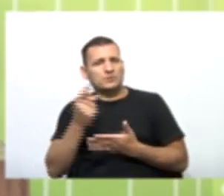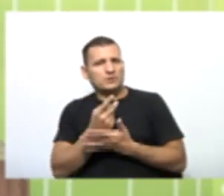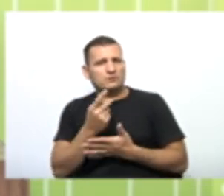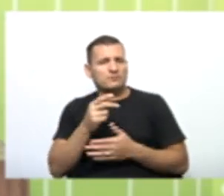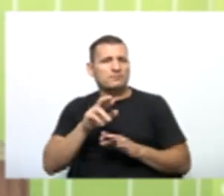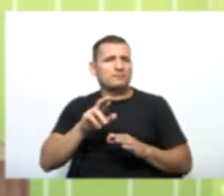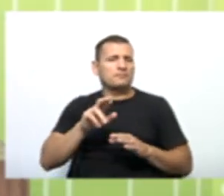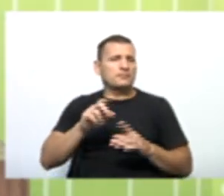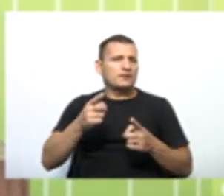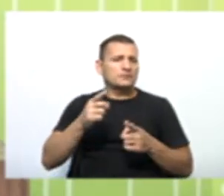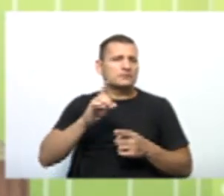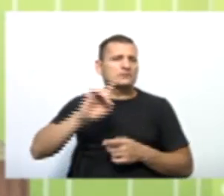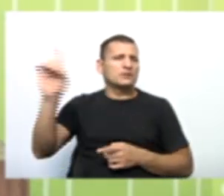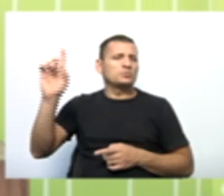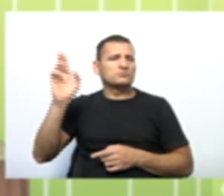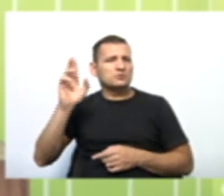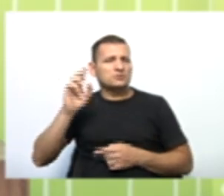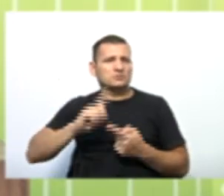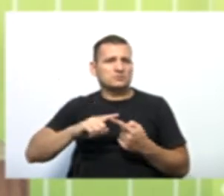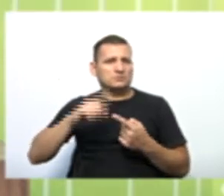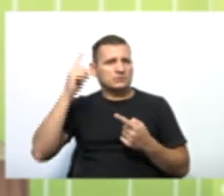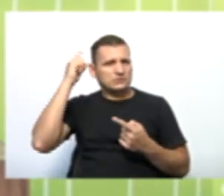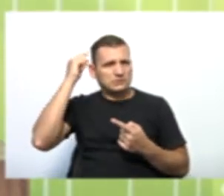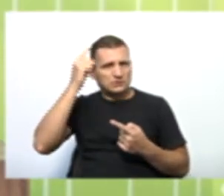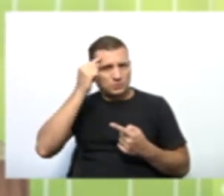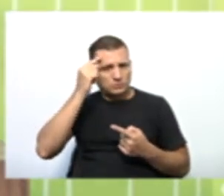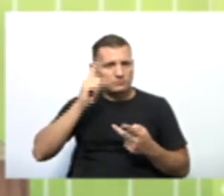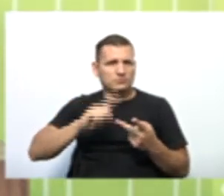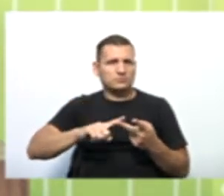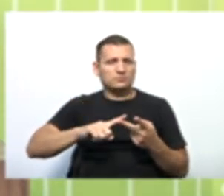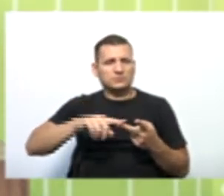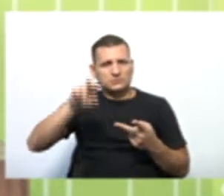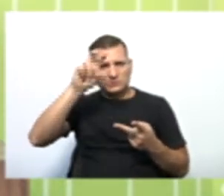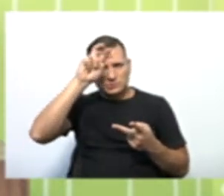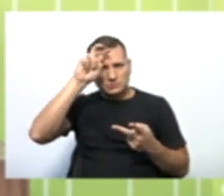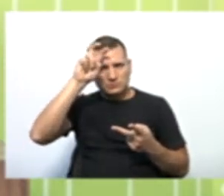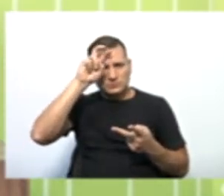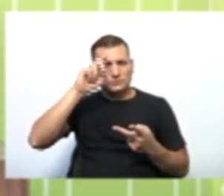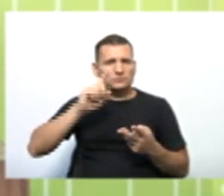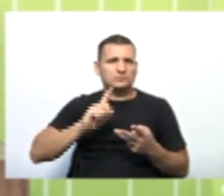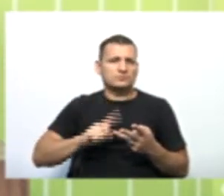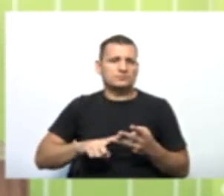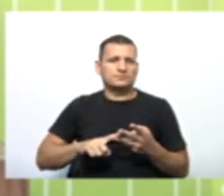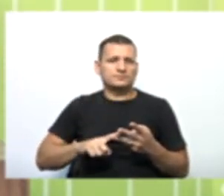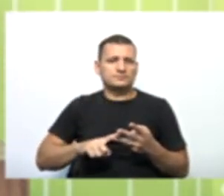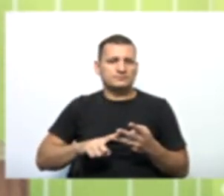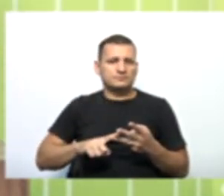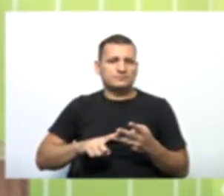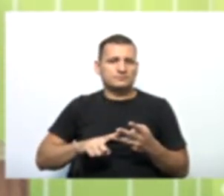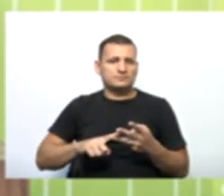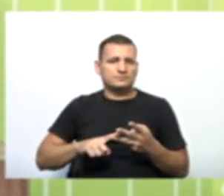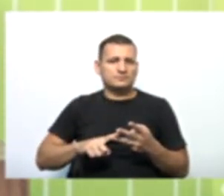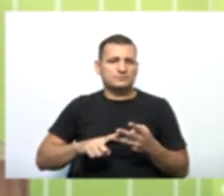Os deuses dos gregos? Os deuses dos egípcios? Os deuses dos